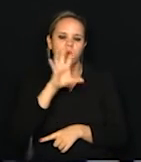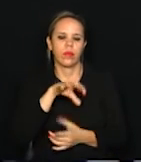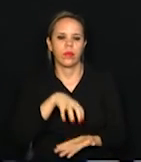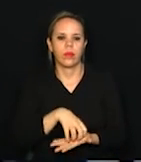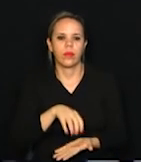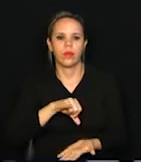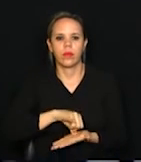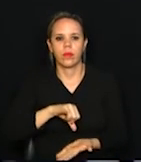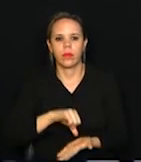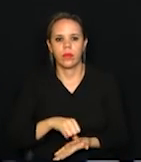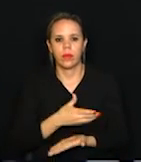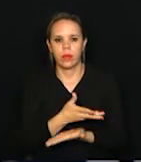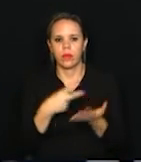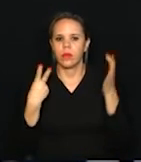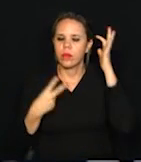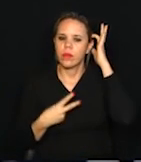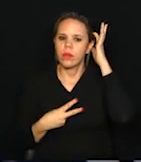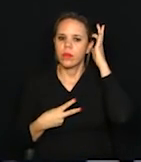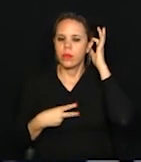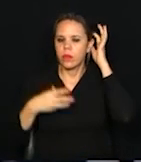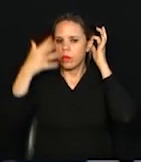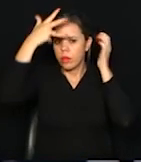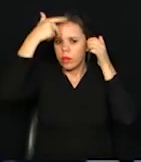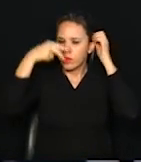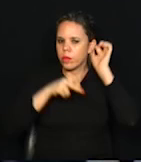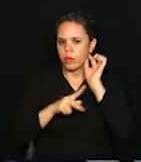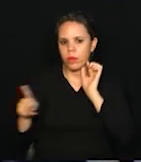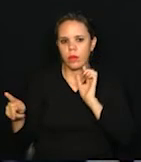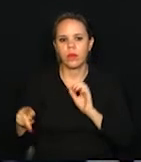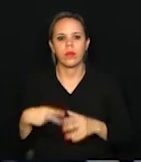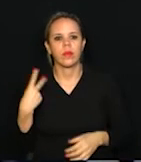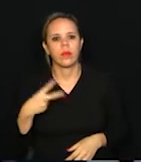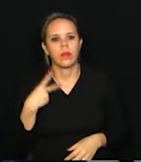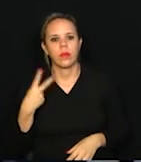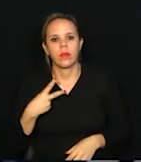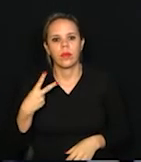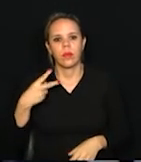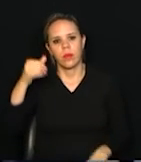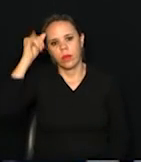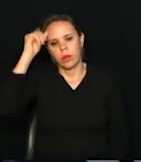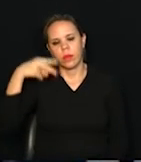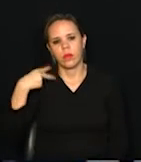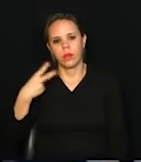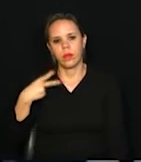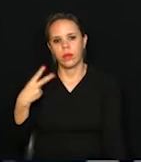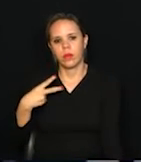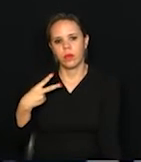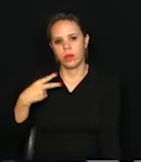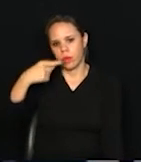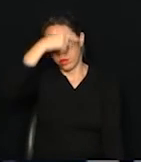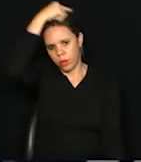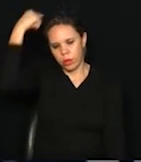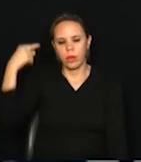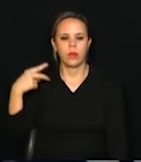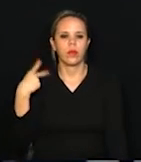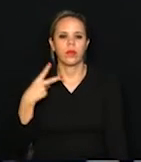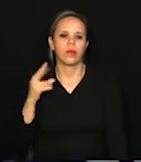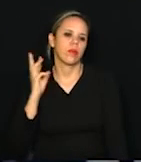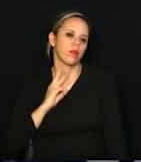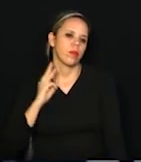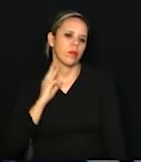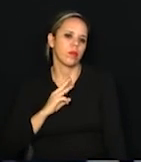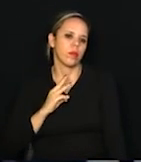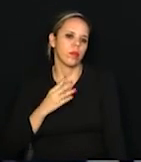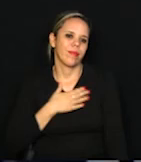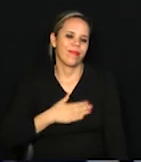acidentalidade. Então, senhor vereador Rodrigo, senhor presidente, vereador Paulo Búfalo, vereador Paulo Gaspar, vereador Cecílio,